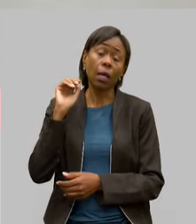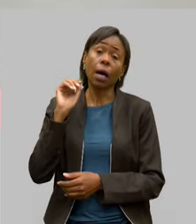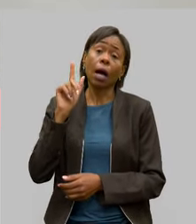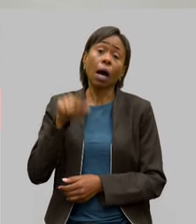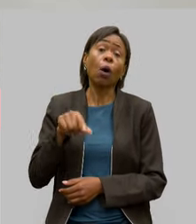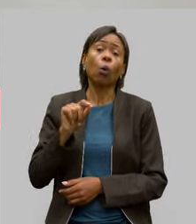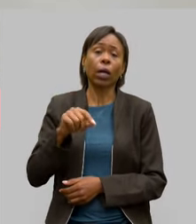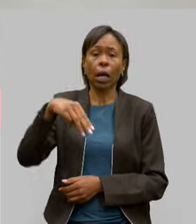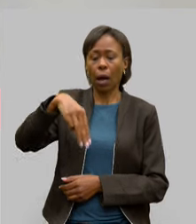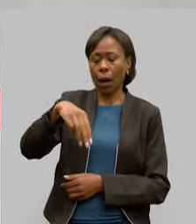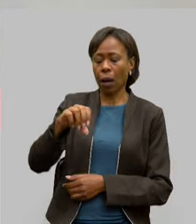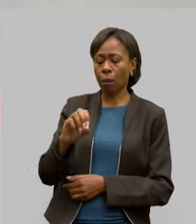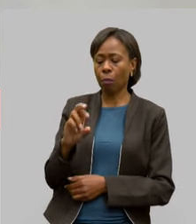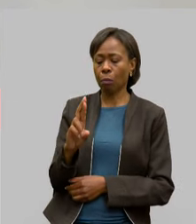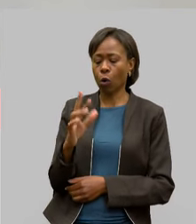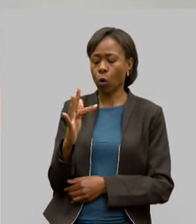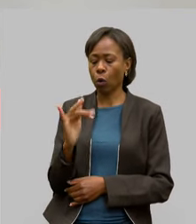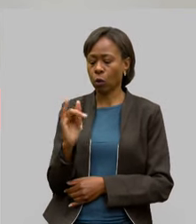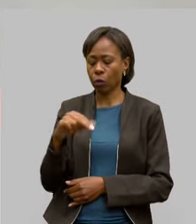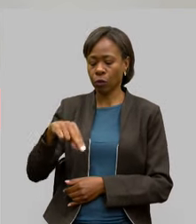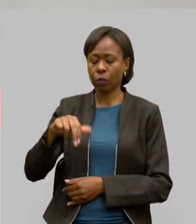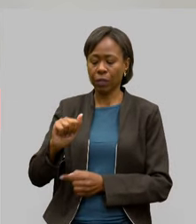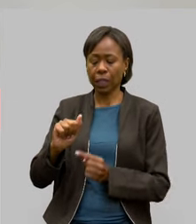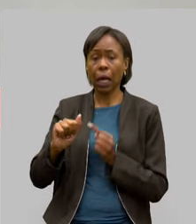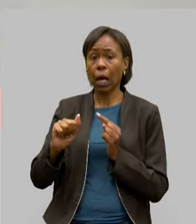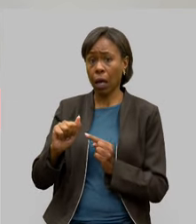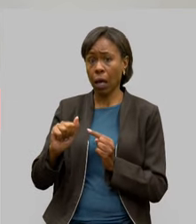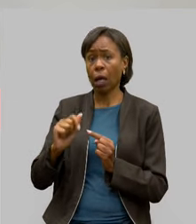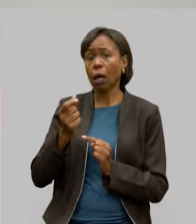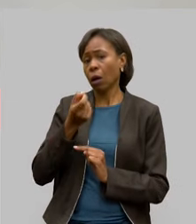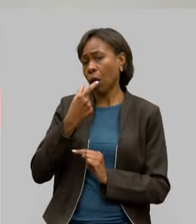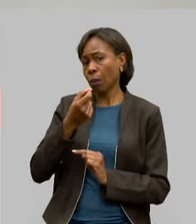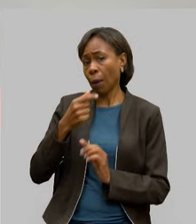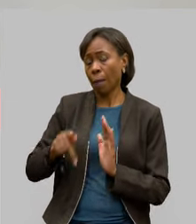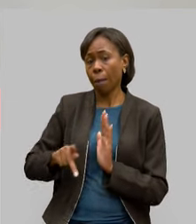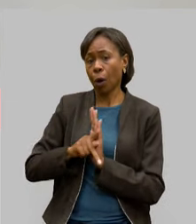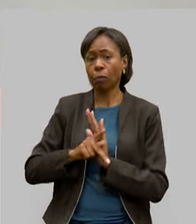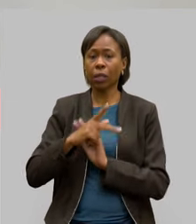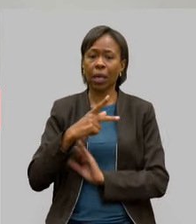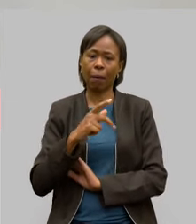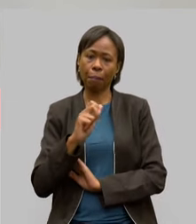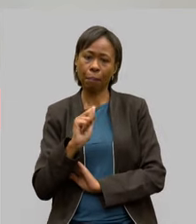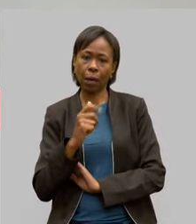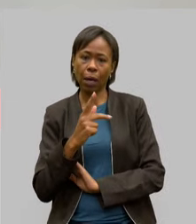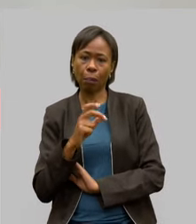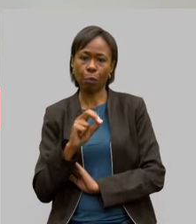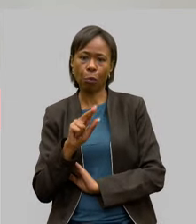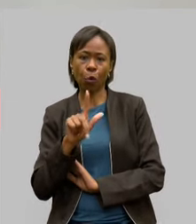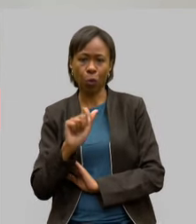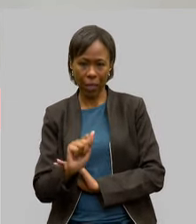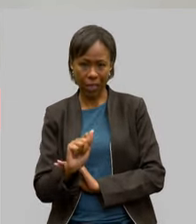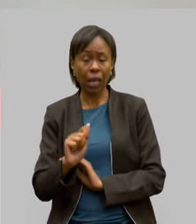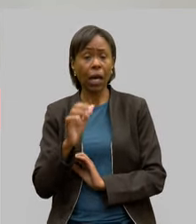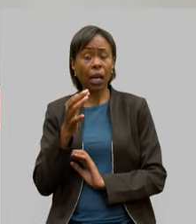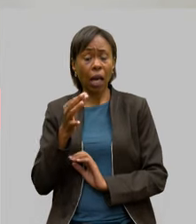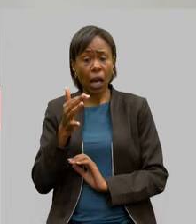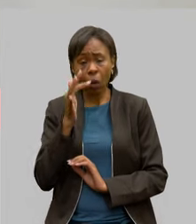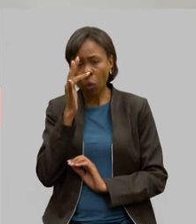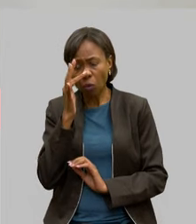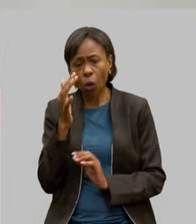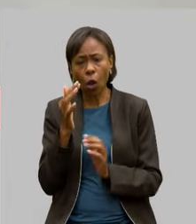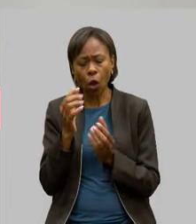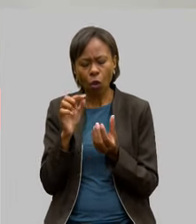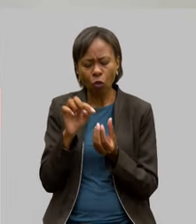a morfina né que que é uma um medicamento extraído da papola né que dessa dessa planta também se extrai duas